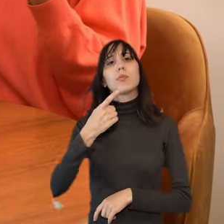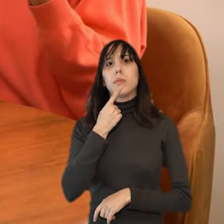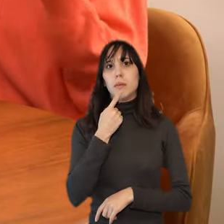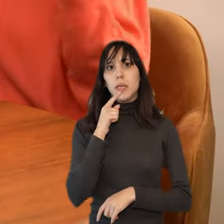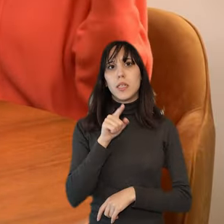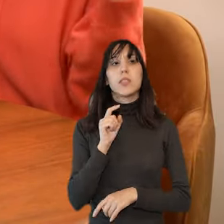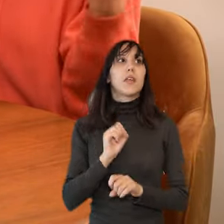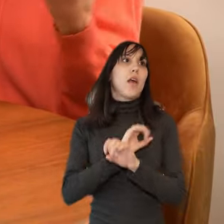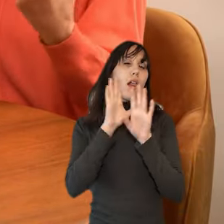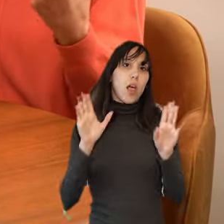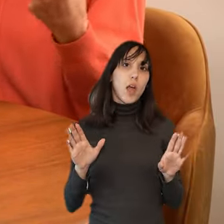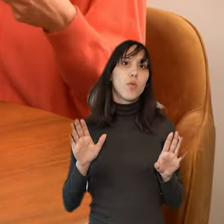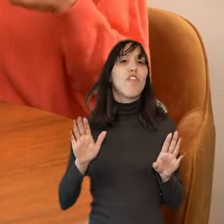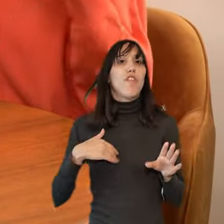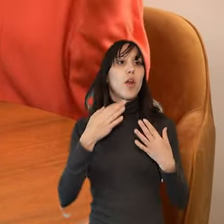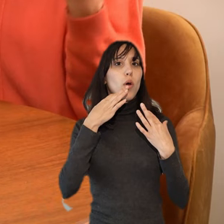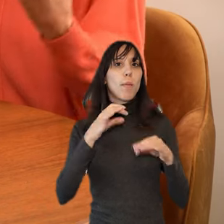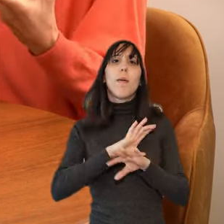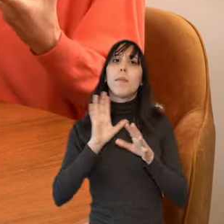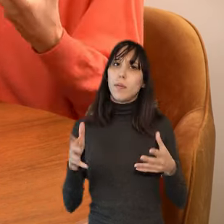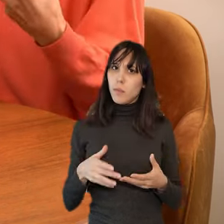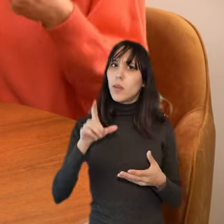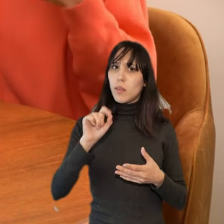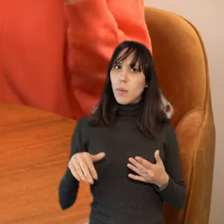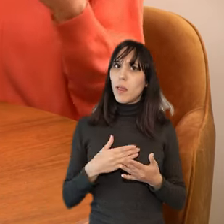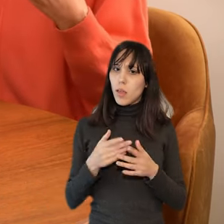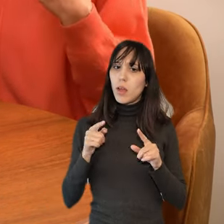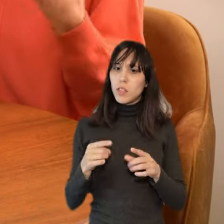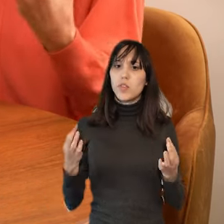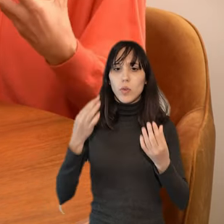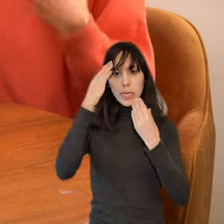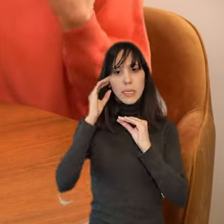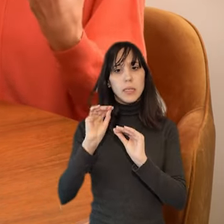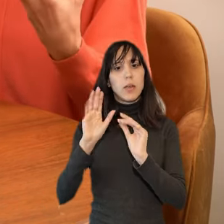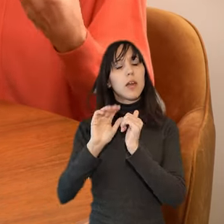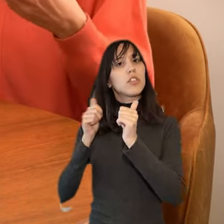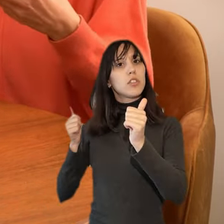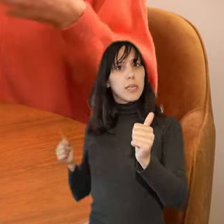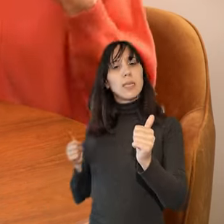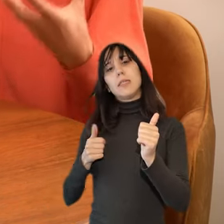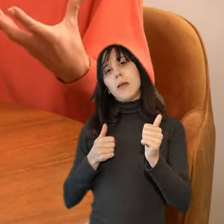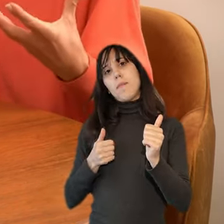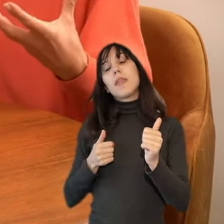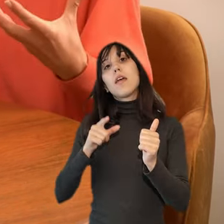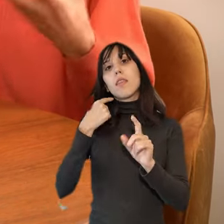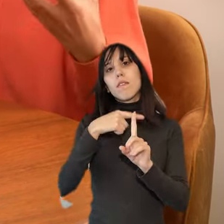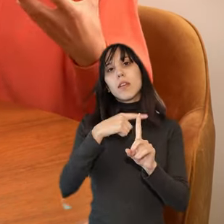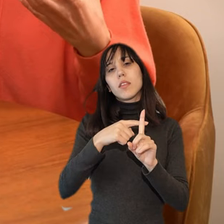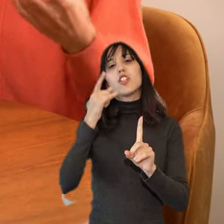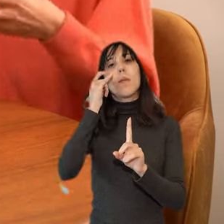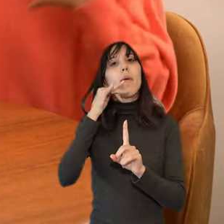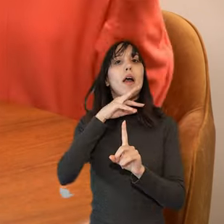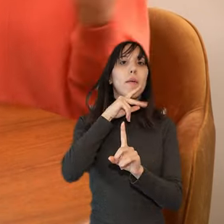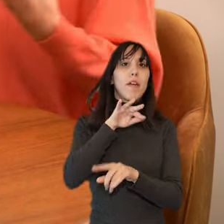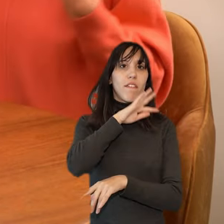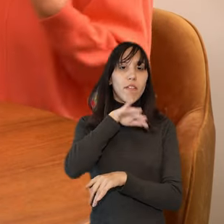porque Claro cada vez é mais normal e a pandemia também veio trazer muito isso destes ensinos distância etc e muitas vantagens para os pais e para as